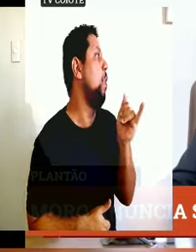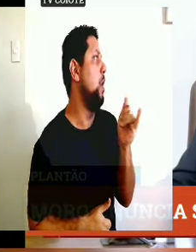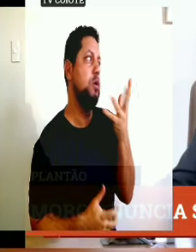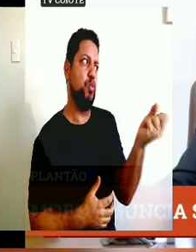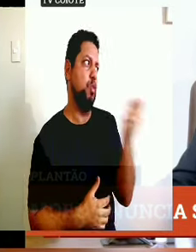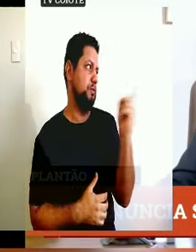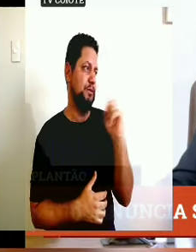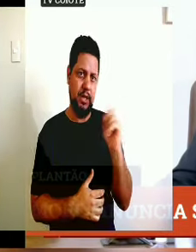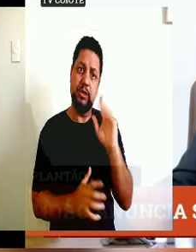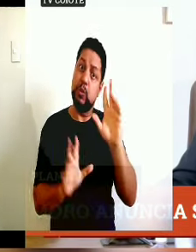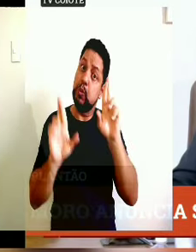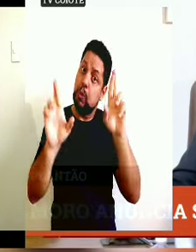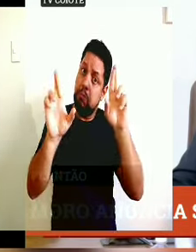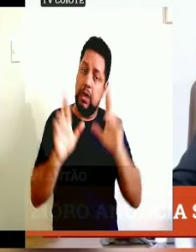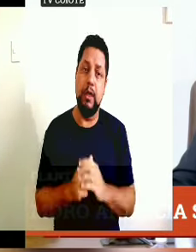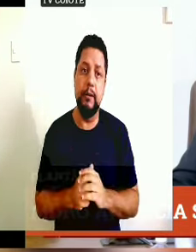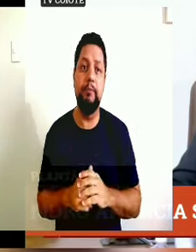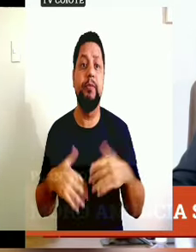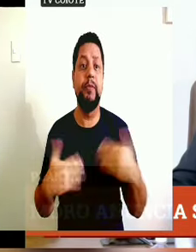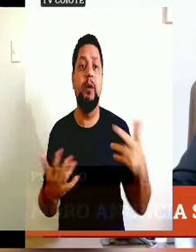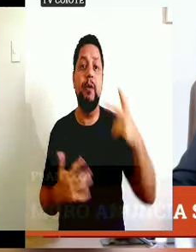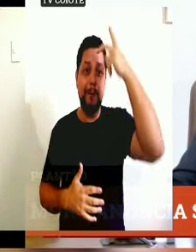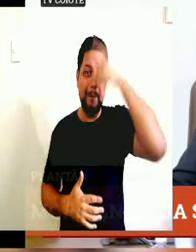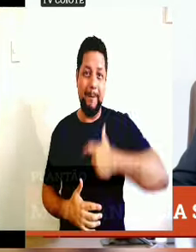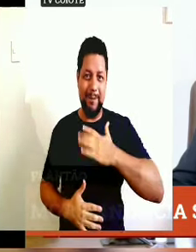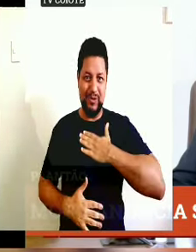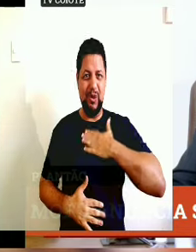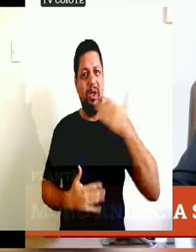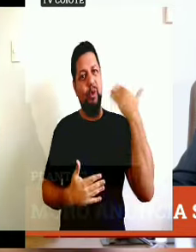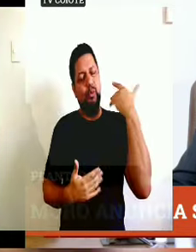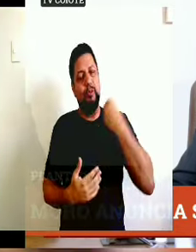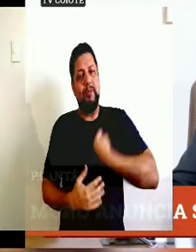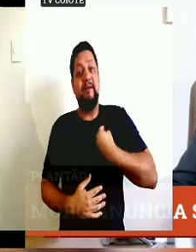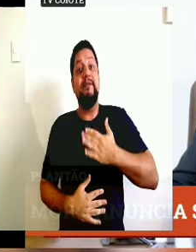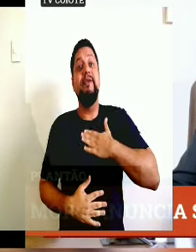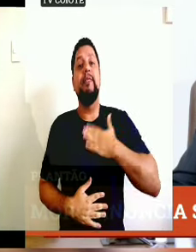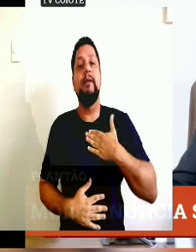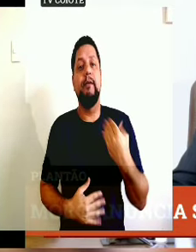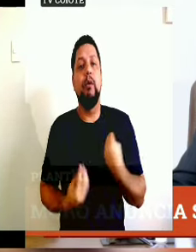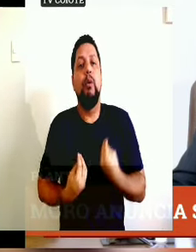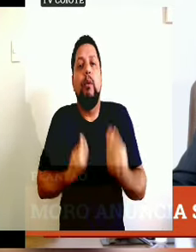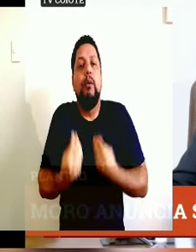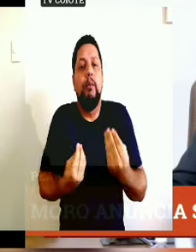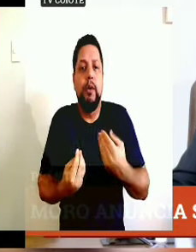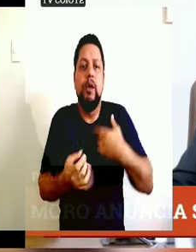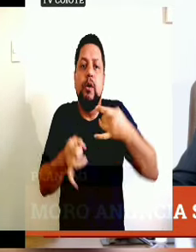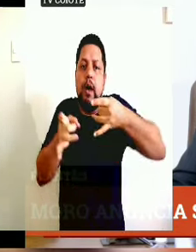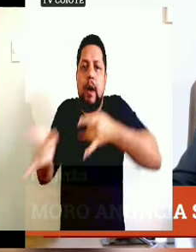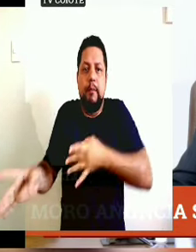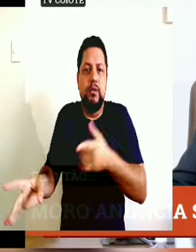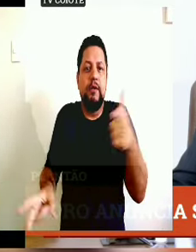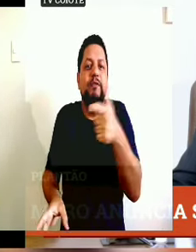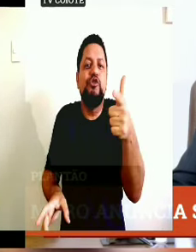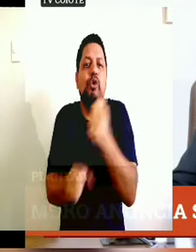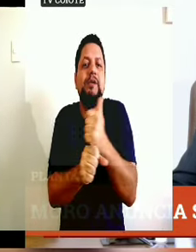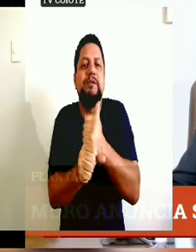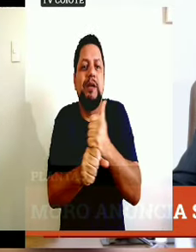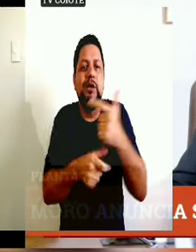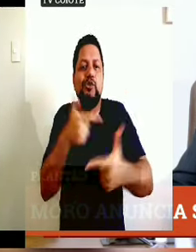após isso, eu abandonei esses 22 anos de magistratura, infelizmente é um caminho sem